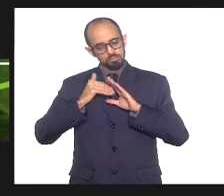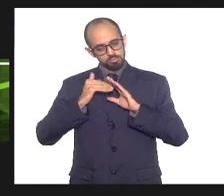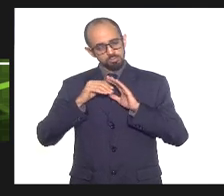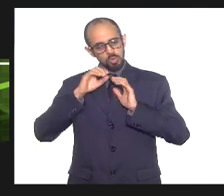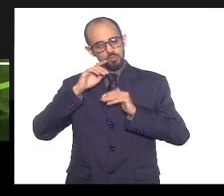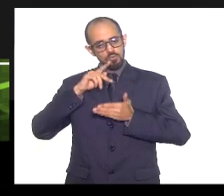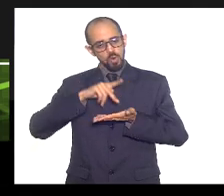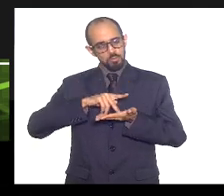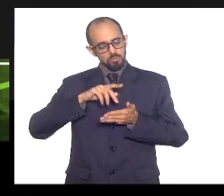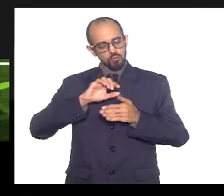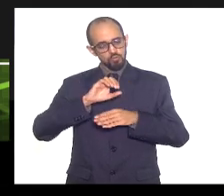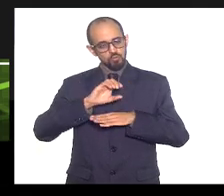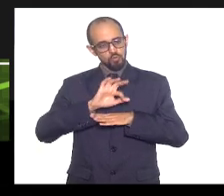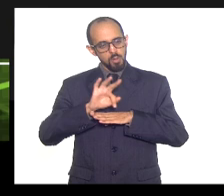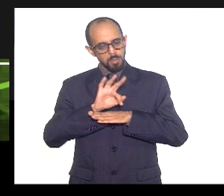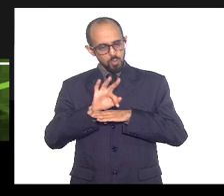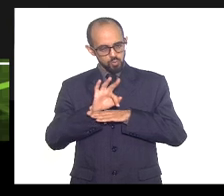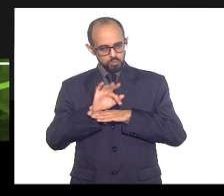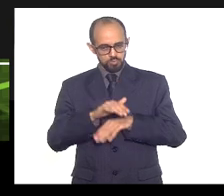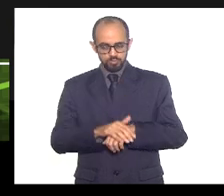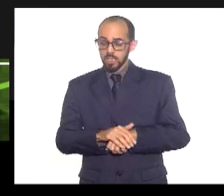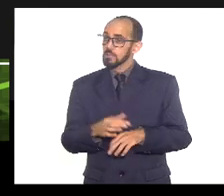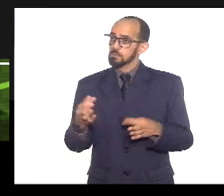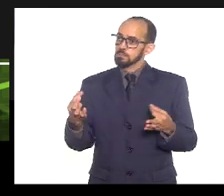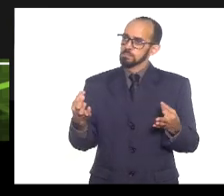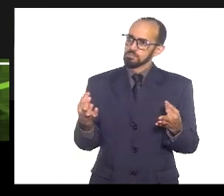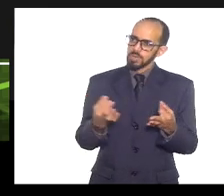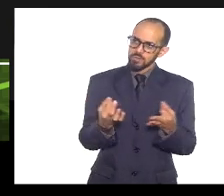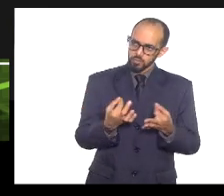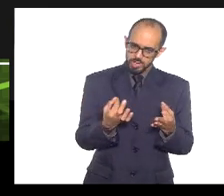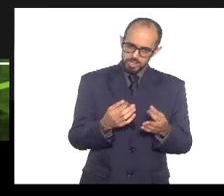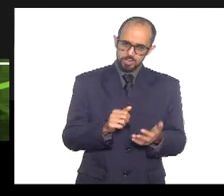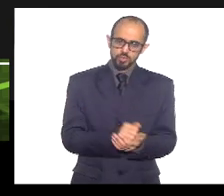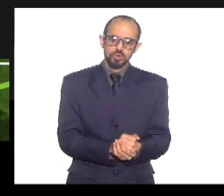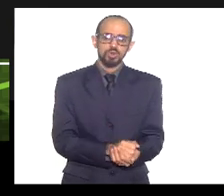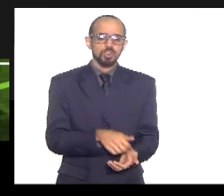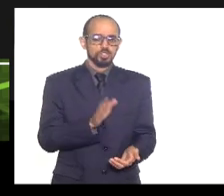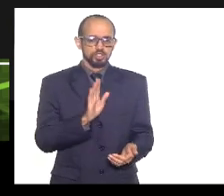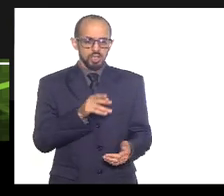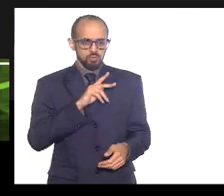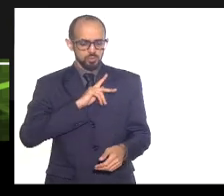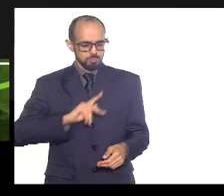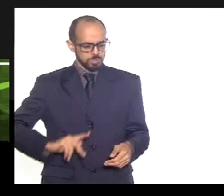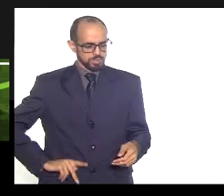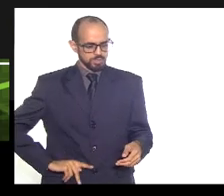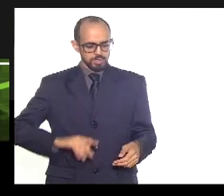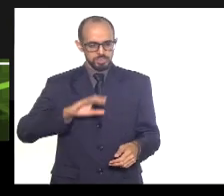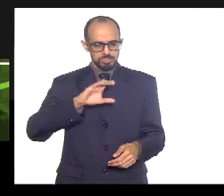prazer. Perfeitamente. Esse questionamento já foi feito à presidência da CPI.